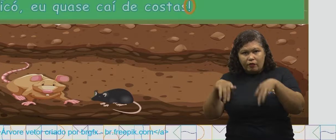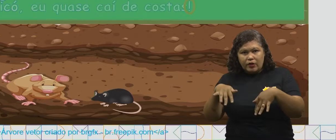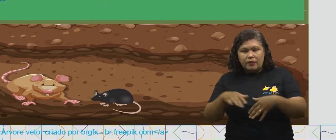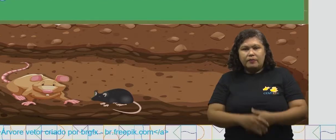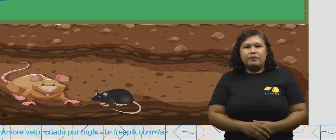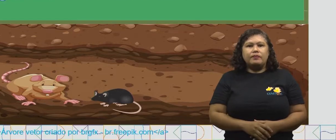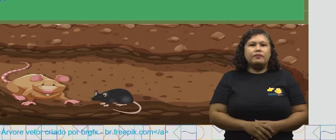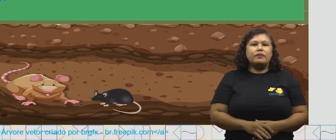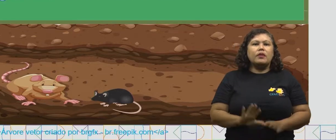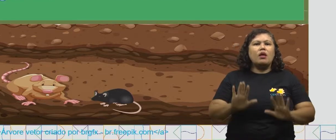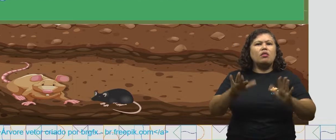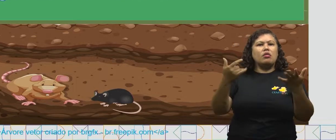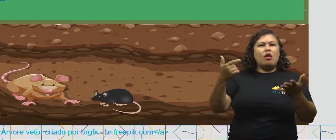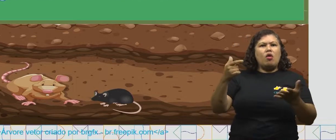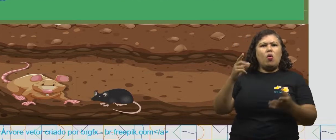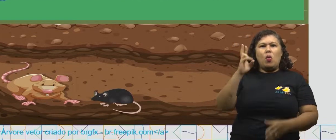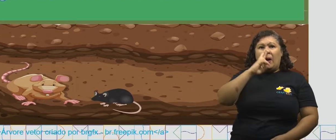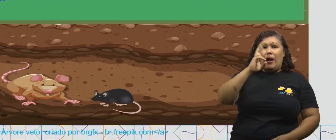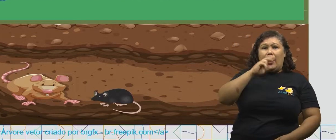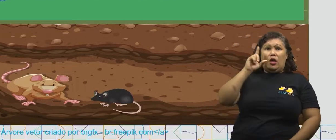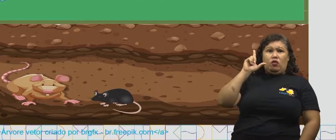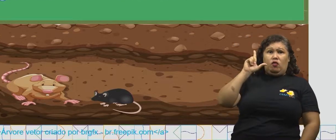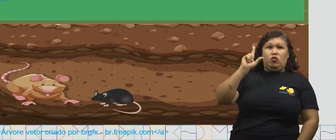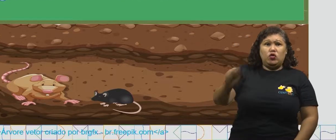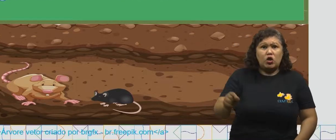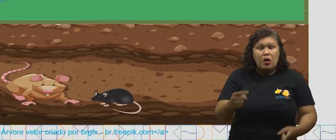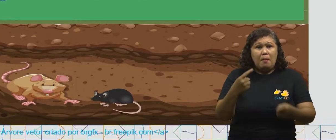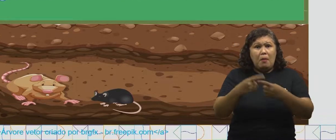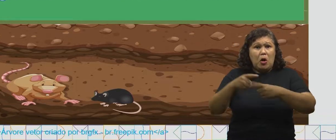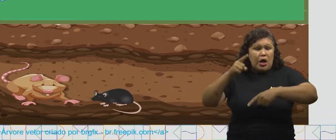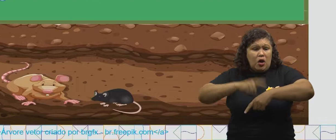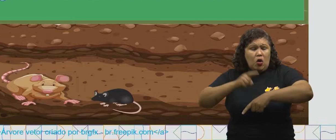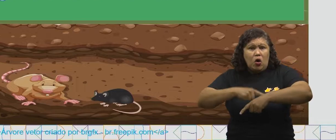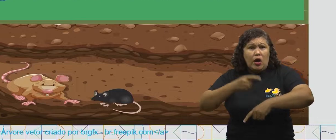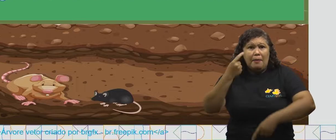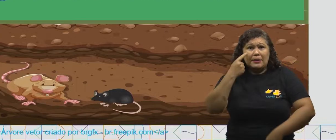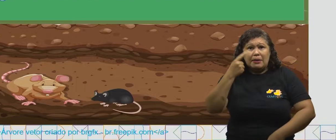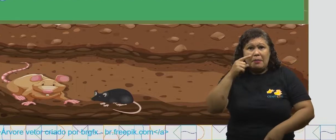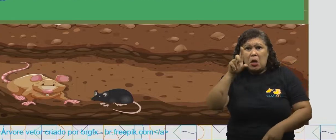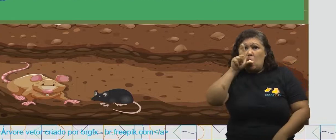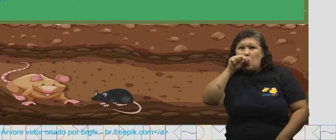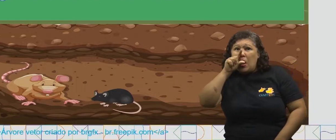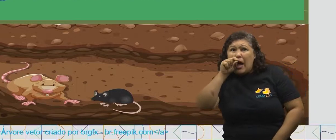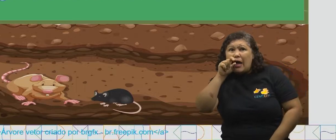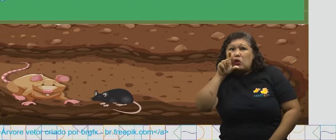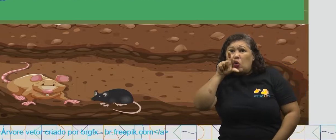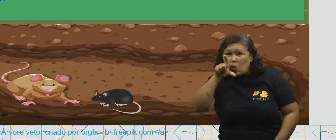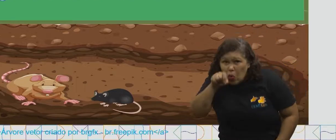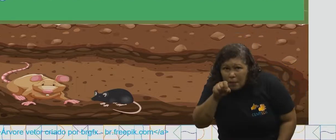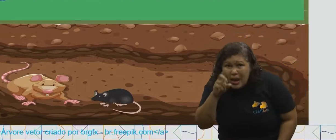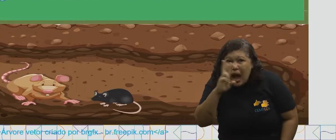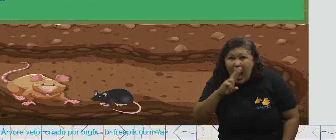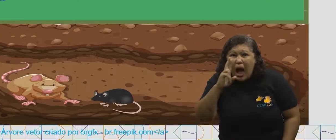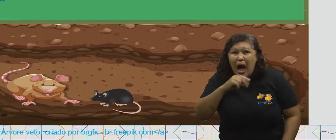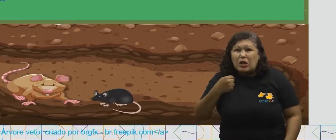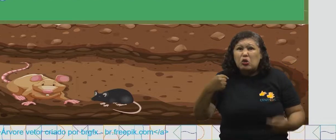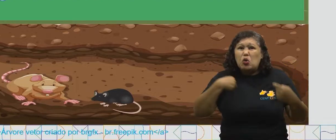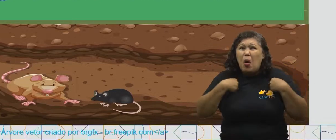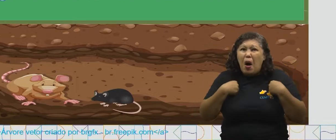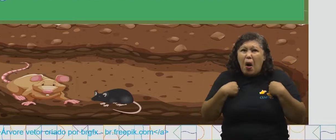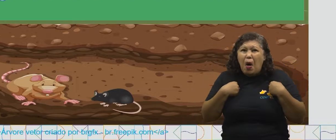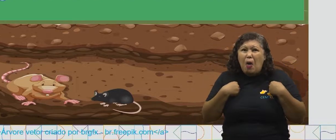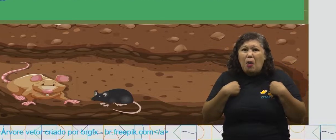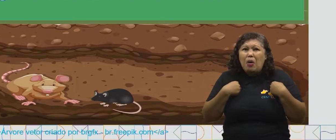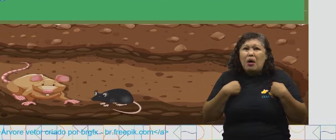fábula. Então eu fugi, porque na hora percebi que ele se alimentava de ratinhos como eu. Imagina só, mamãe,